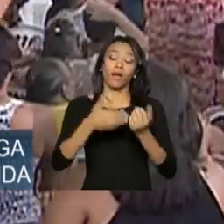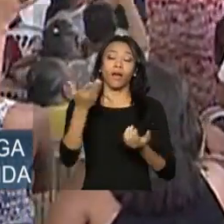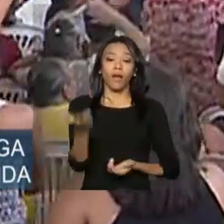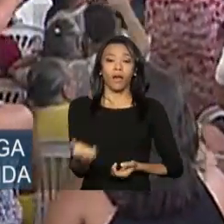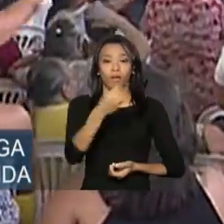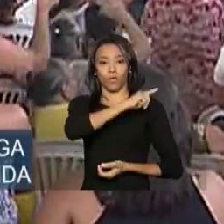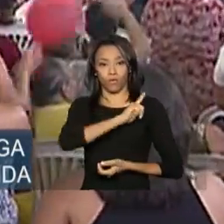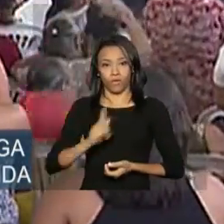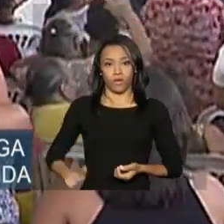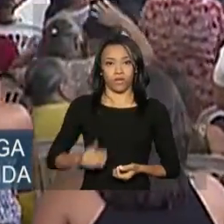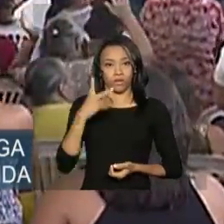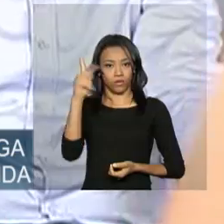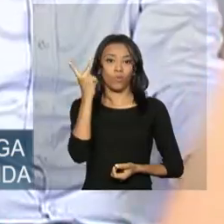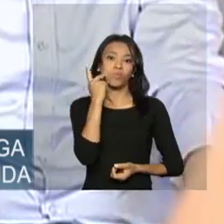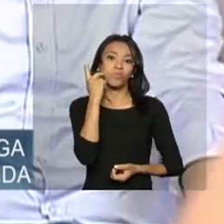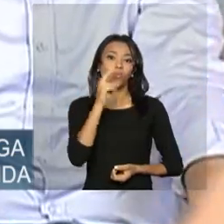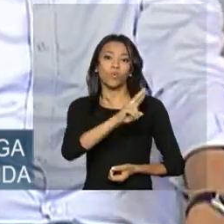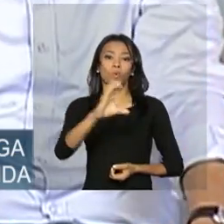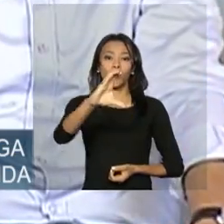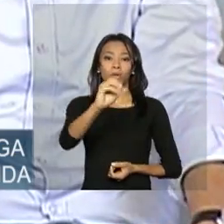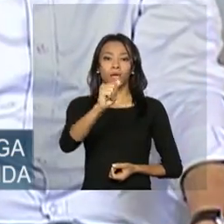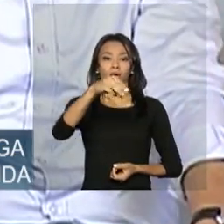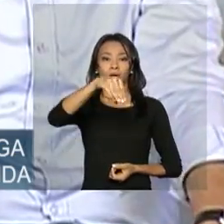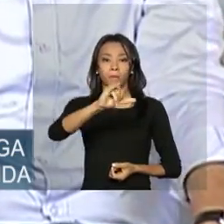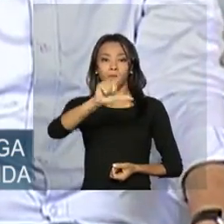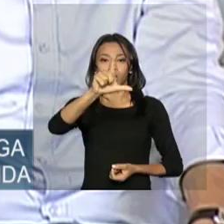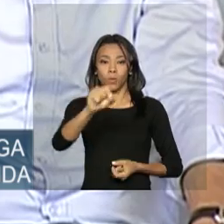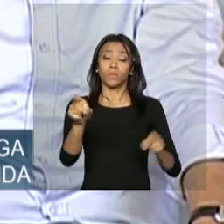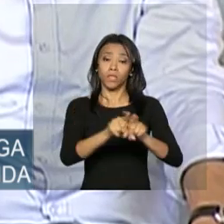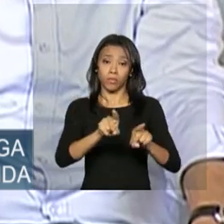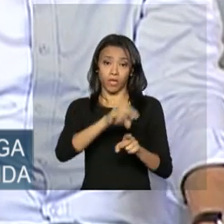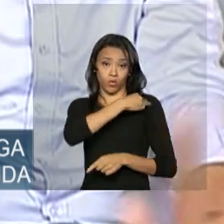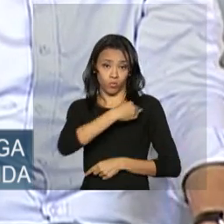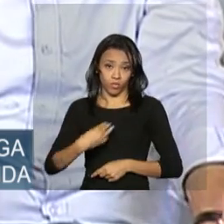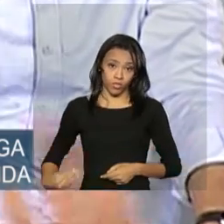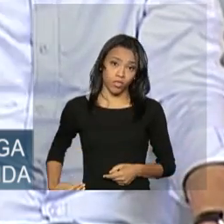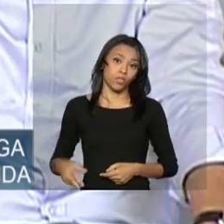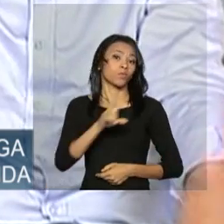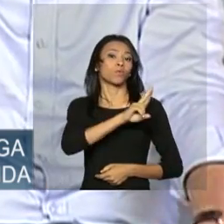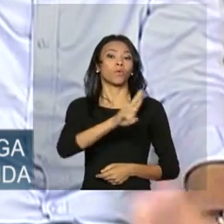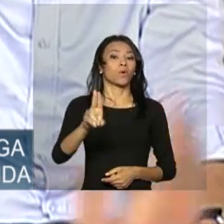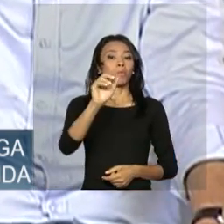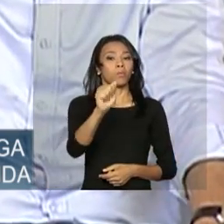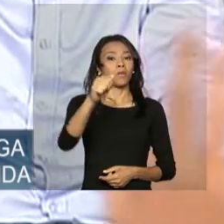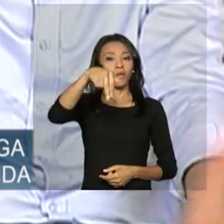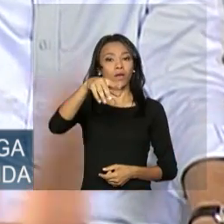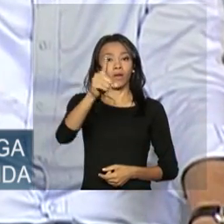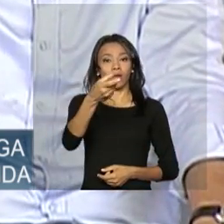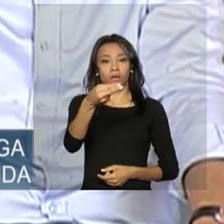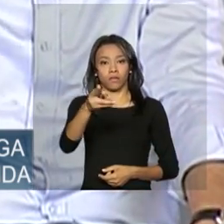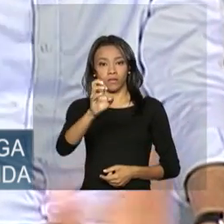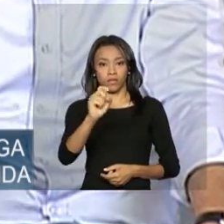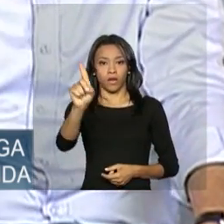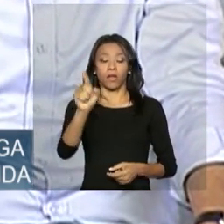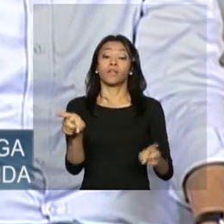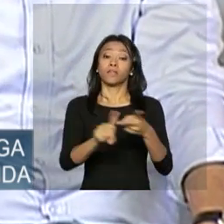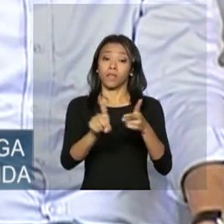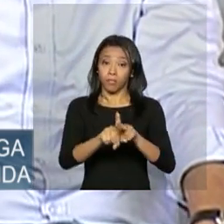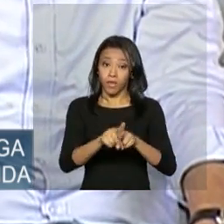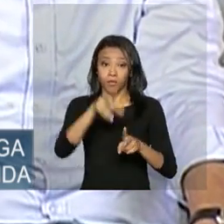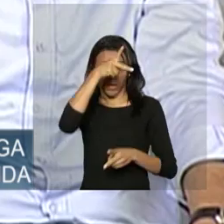Camilo Santana, o ministro André Figueiredo das Comunicações, o prefeito